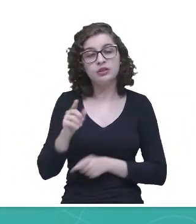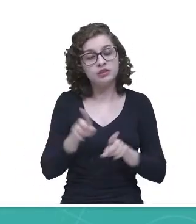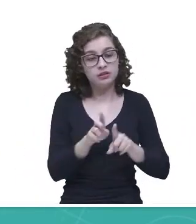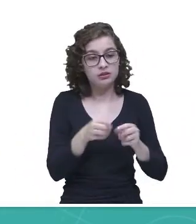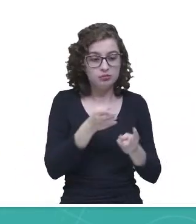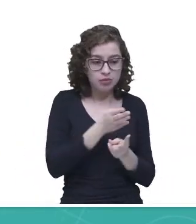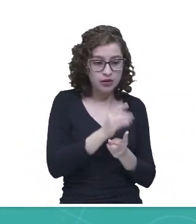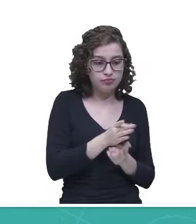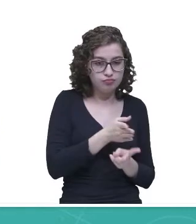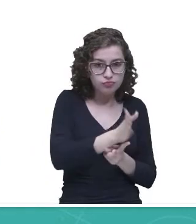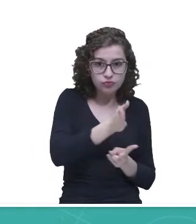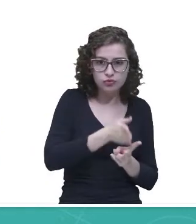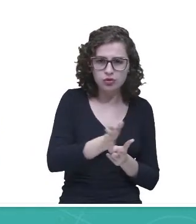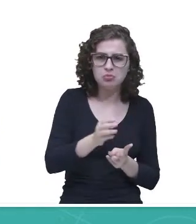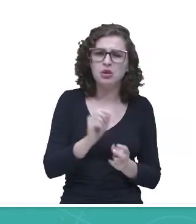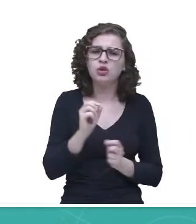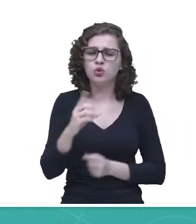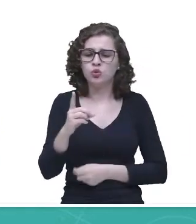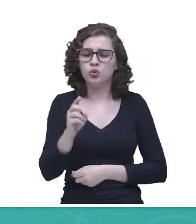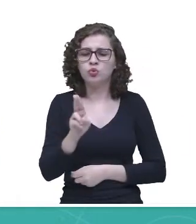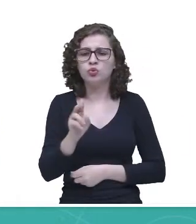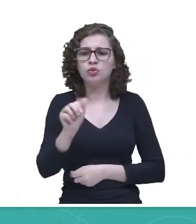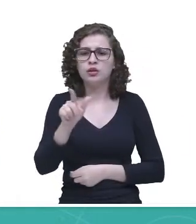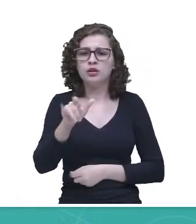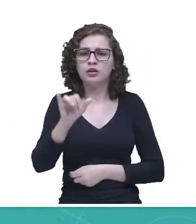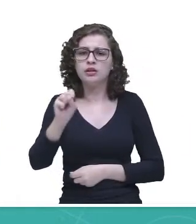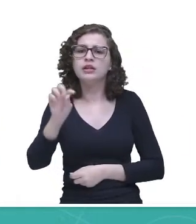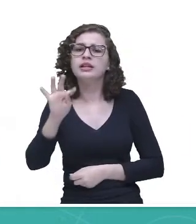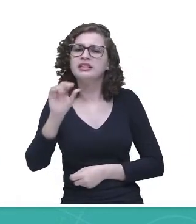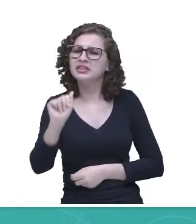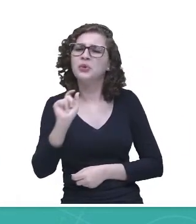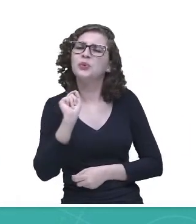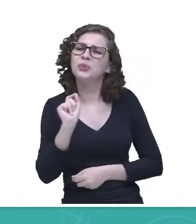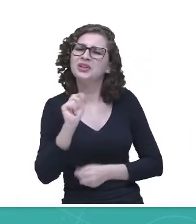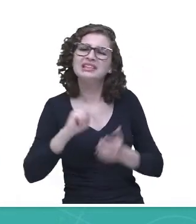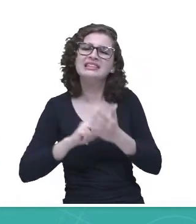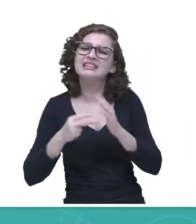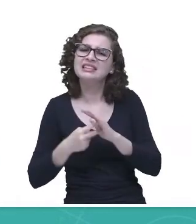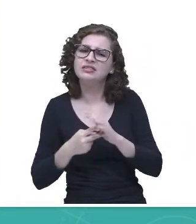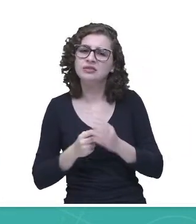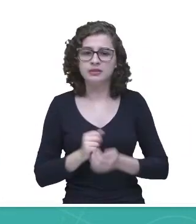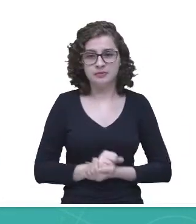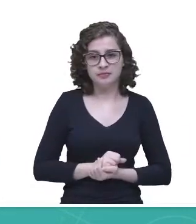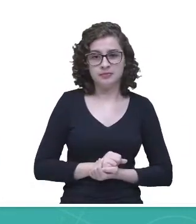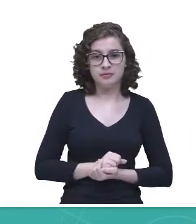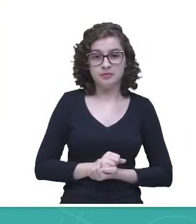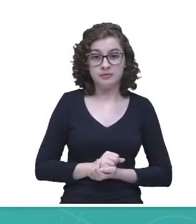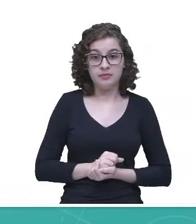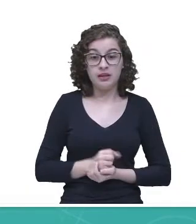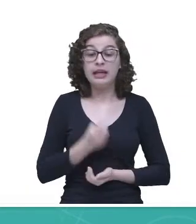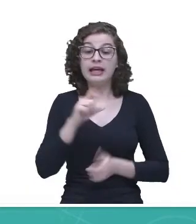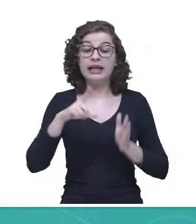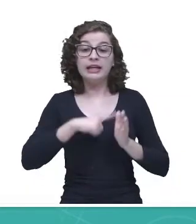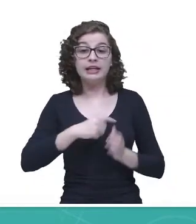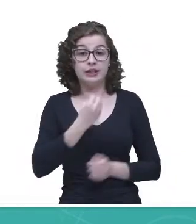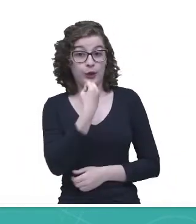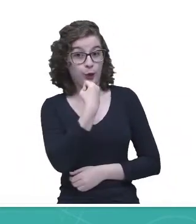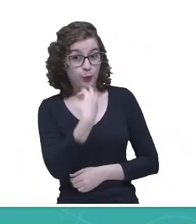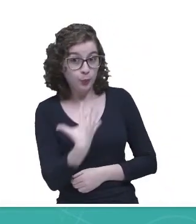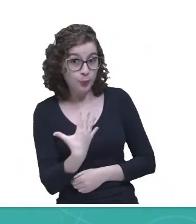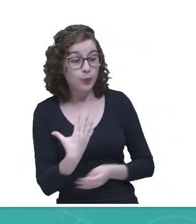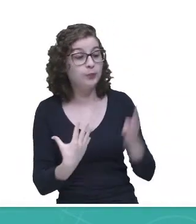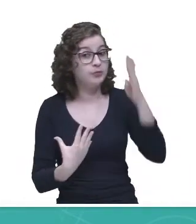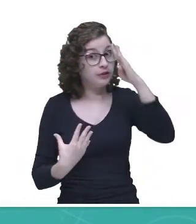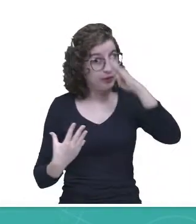que quer dizer dualista? Que tem a presença do bem e do mal.